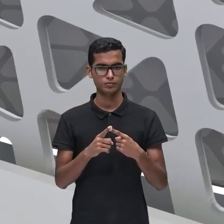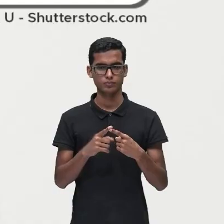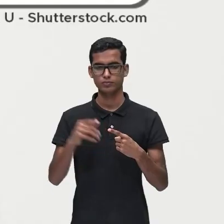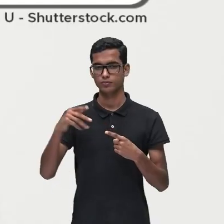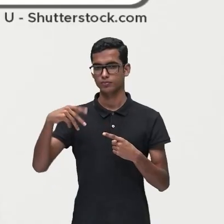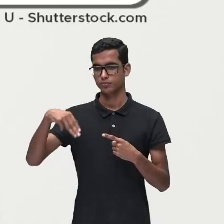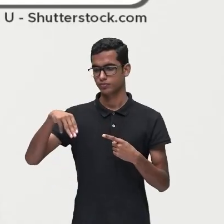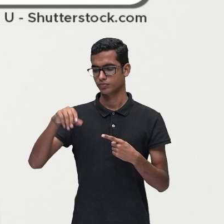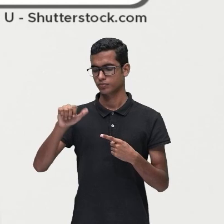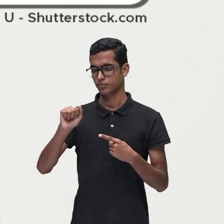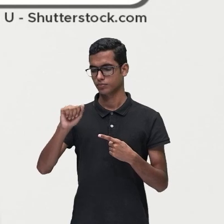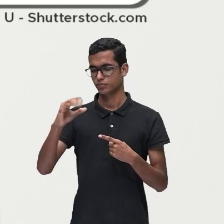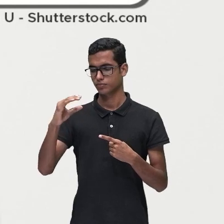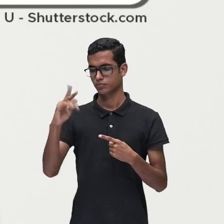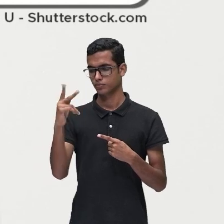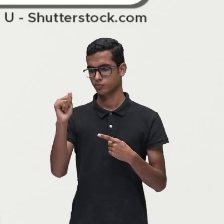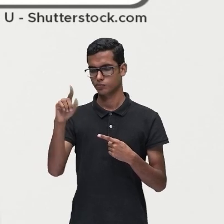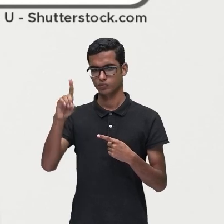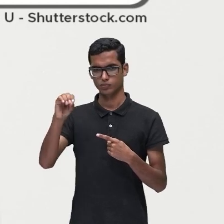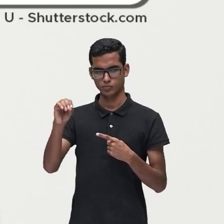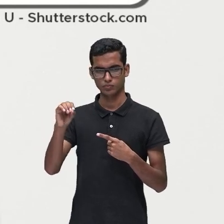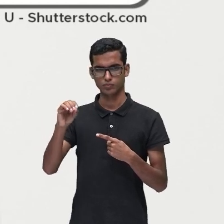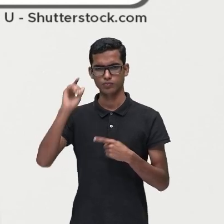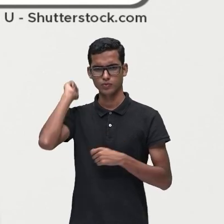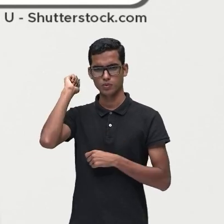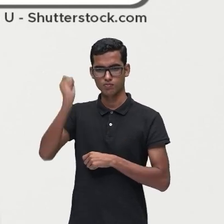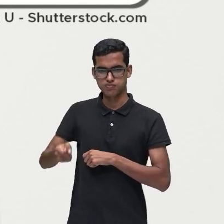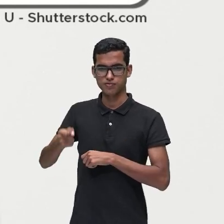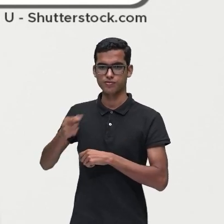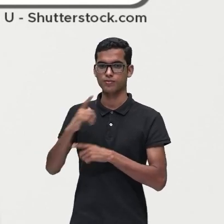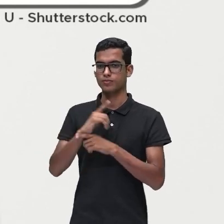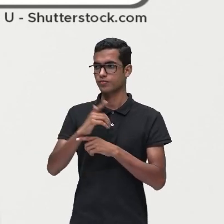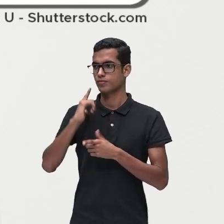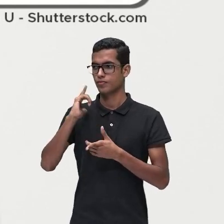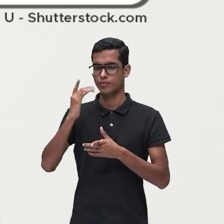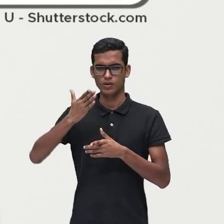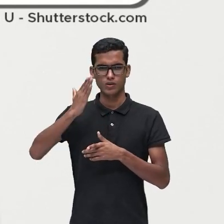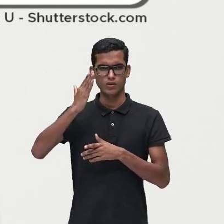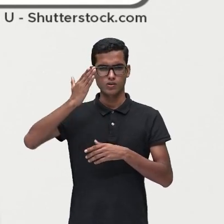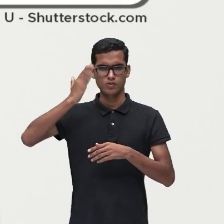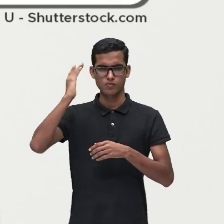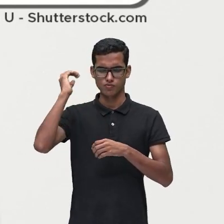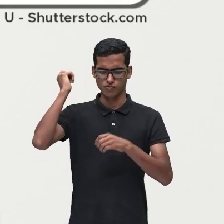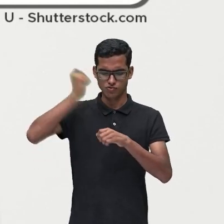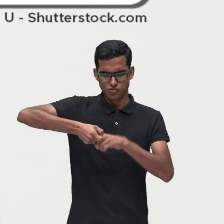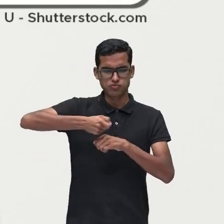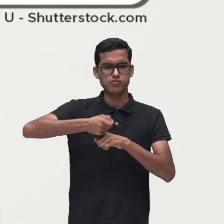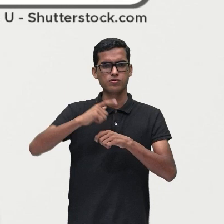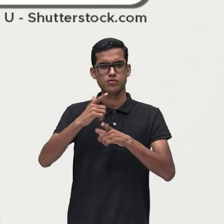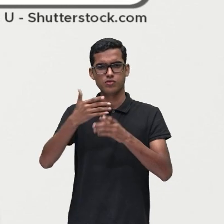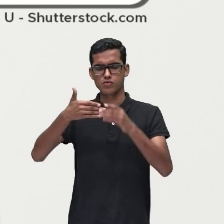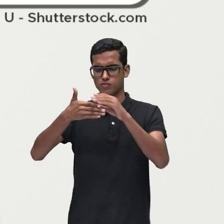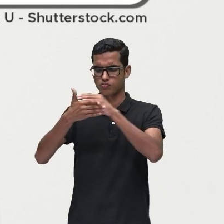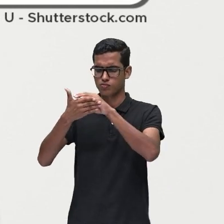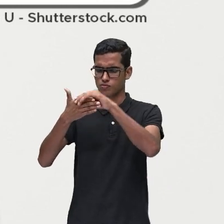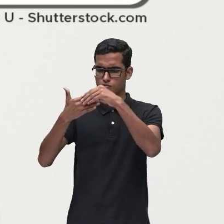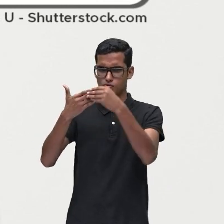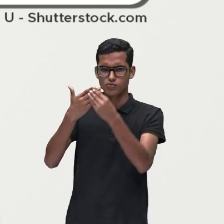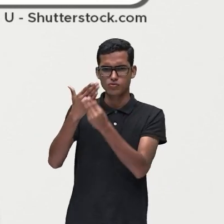Olha só, cunha ou machado, do ponto de vista da lâmina, percebemos que